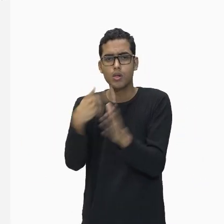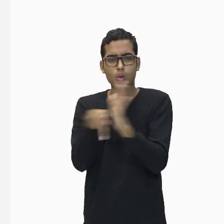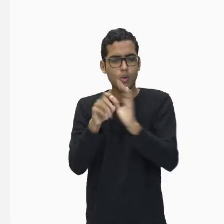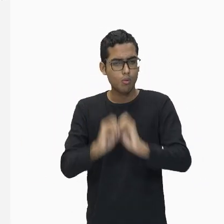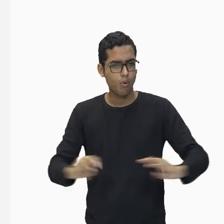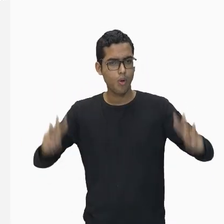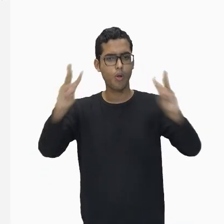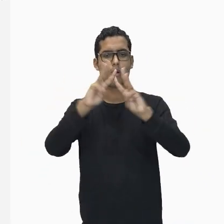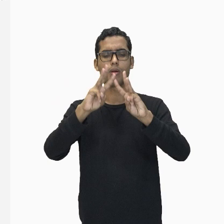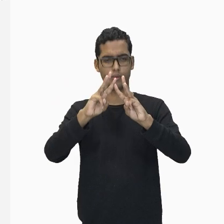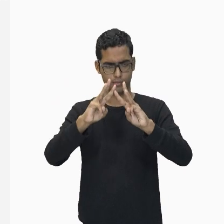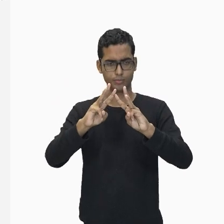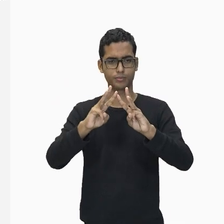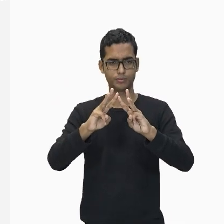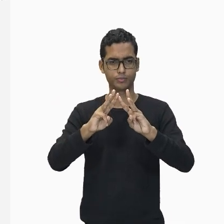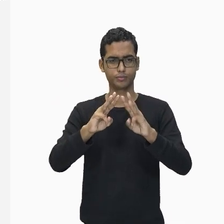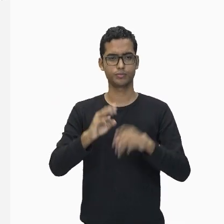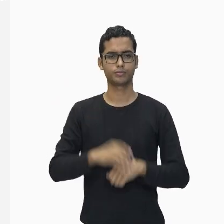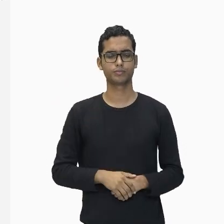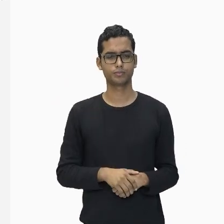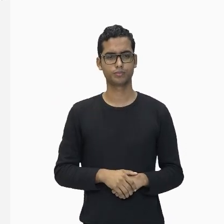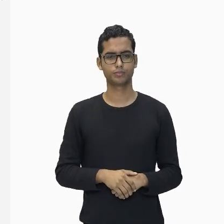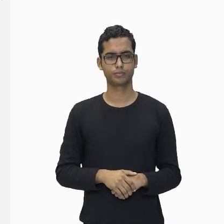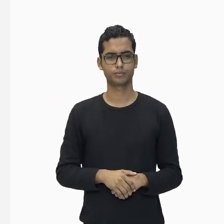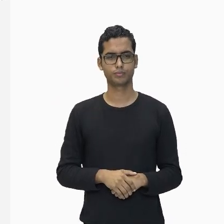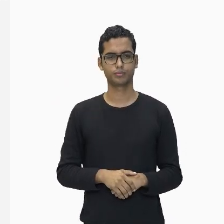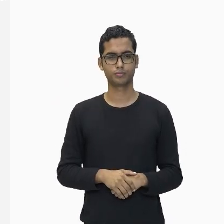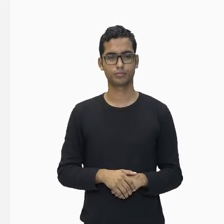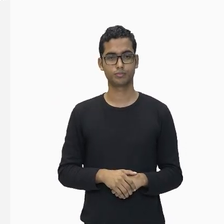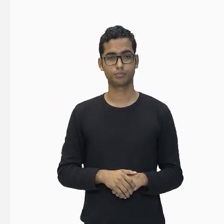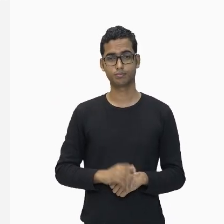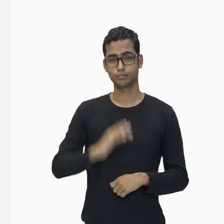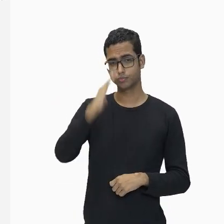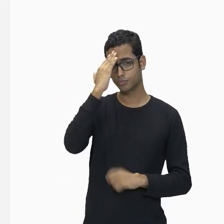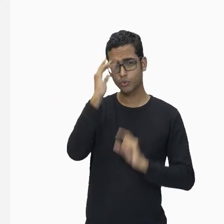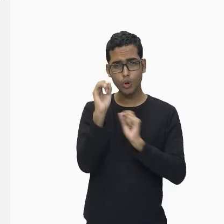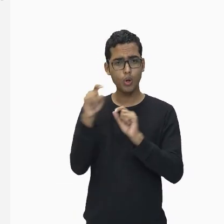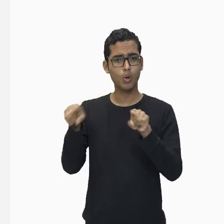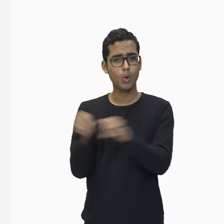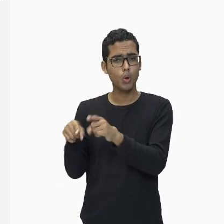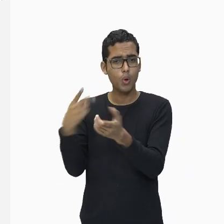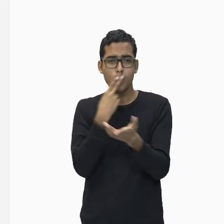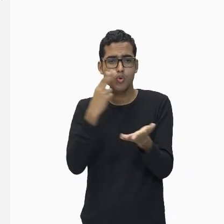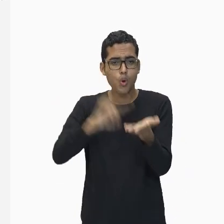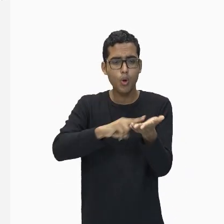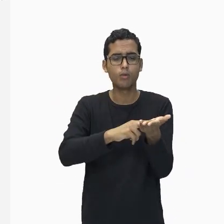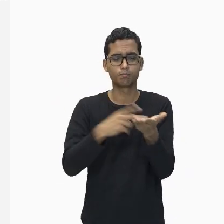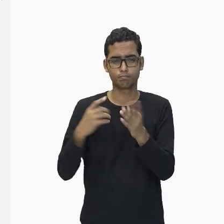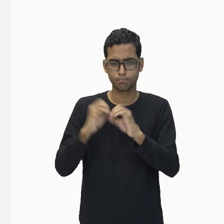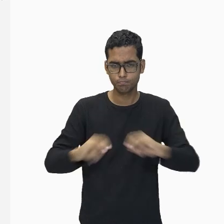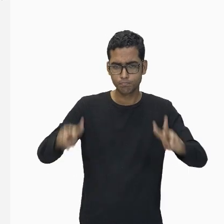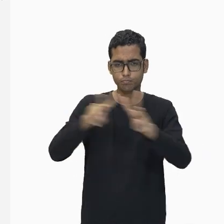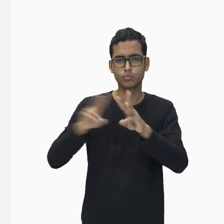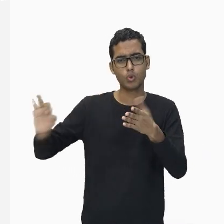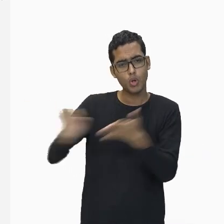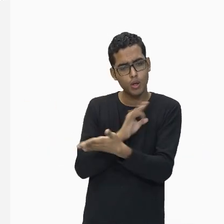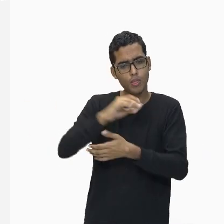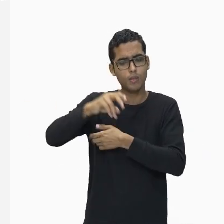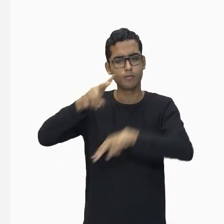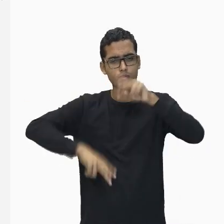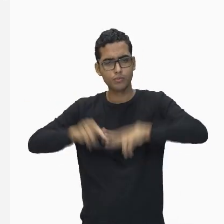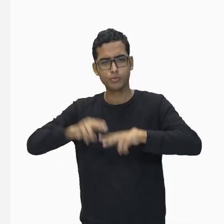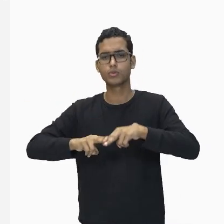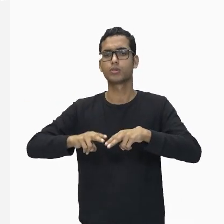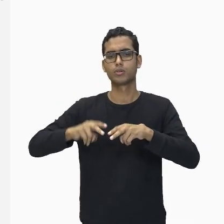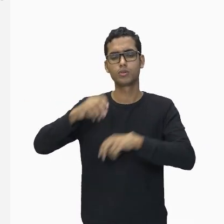Organização das Nações Unidas, a ONU. Esse primeiro intento acabou sendo consolidado com a Carta das Nações Unidas, assinada